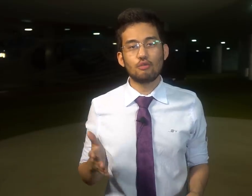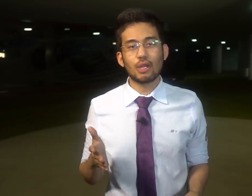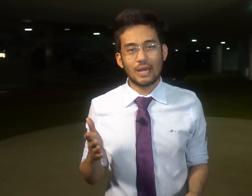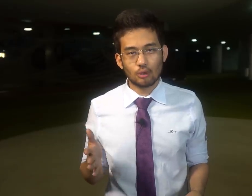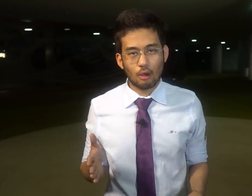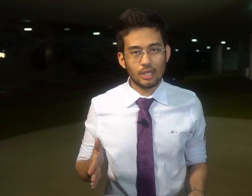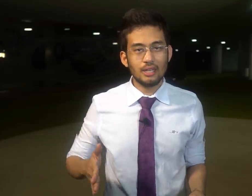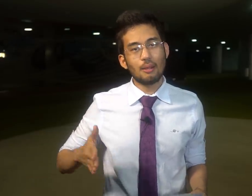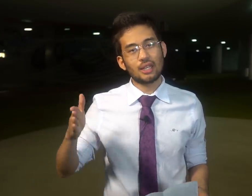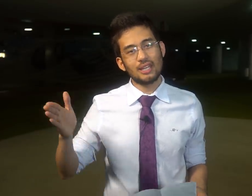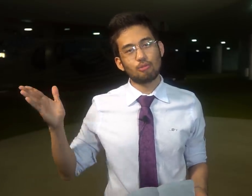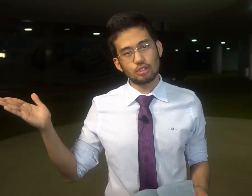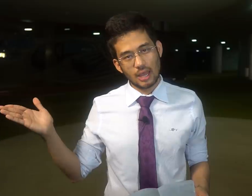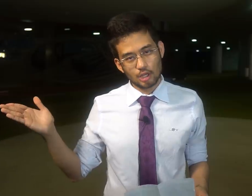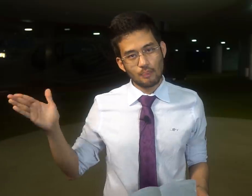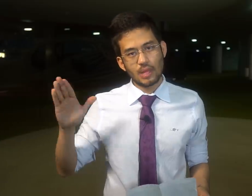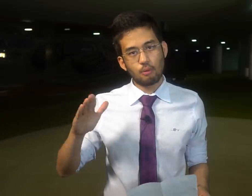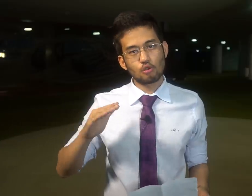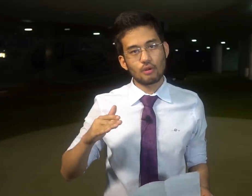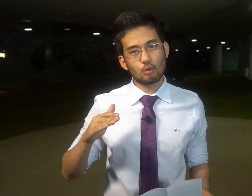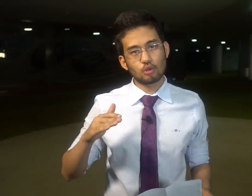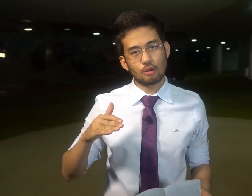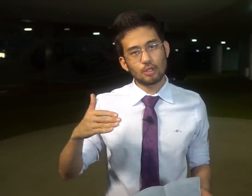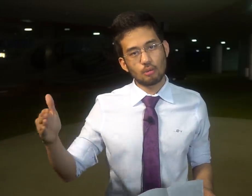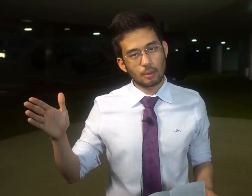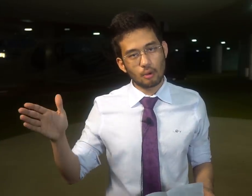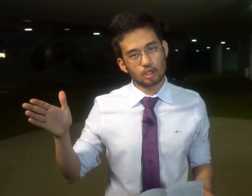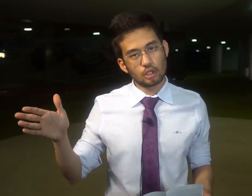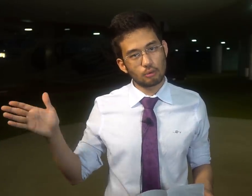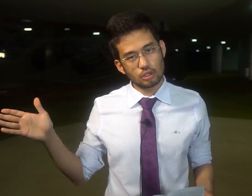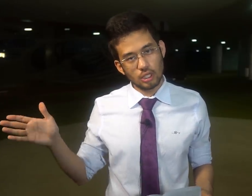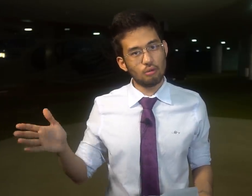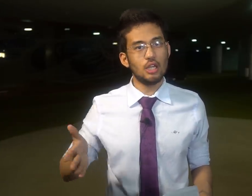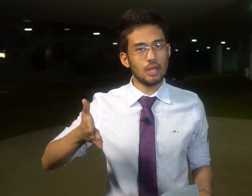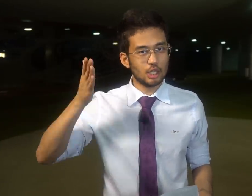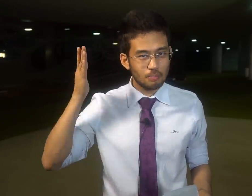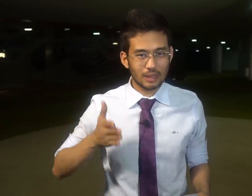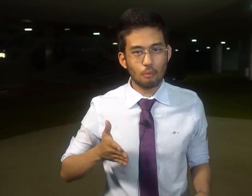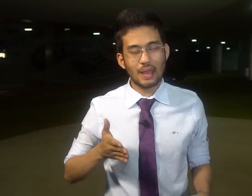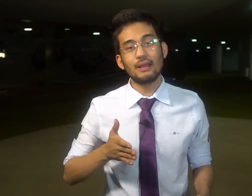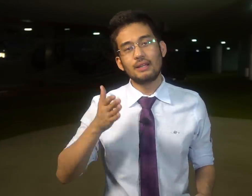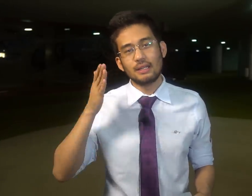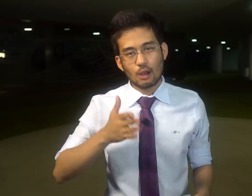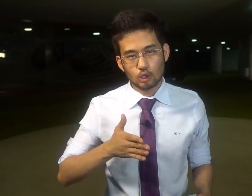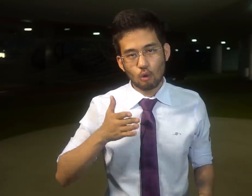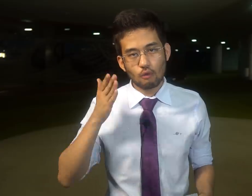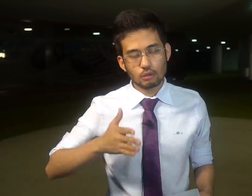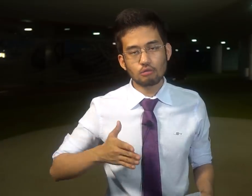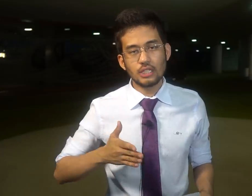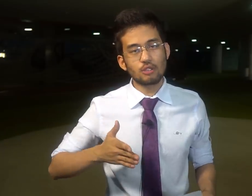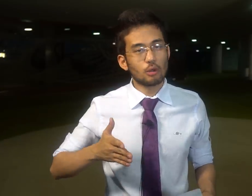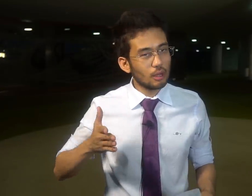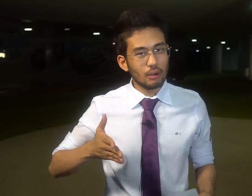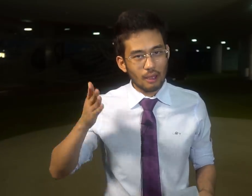aumento do fundão eleitoral que iria para 317 depois governo bolsonaro mandou uma proposta de 2.5 ea gente bateu o pé e negociou